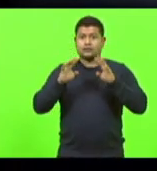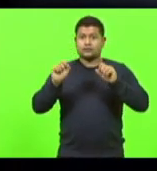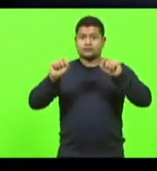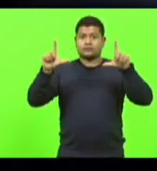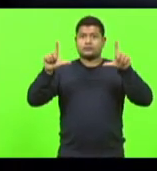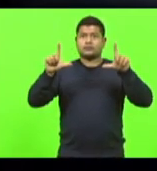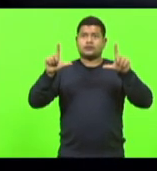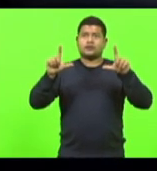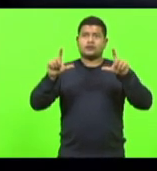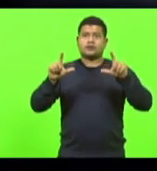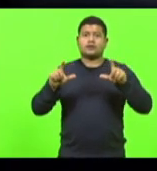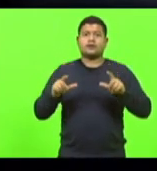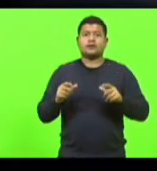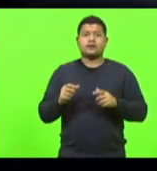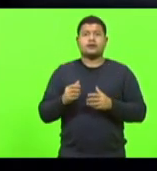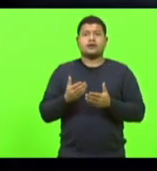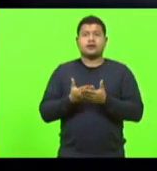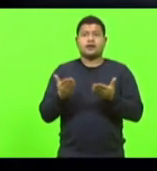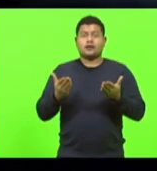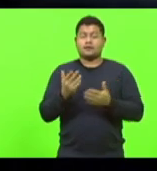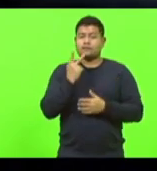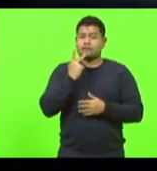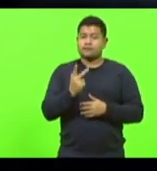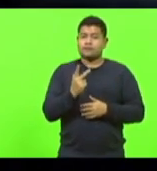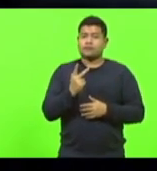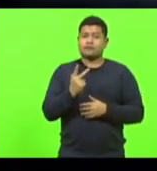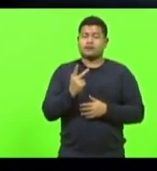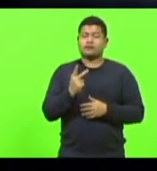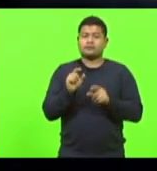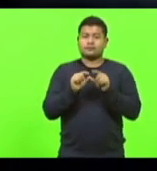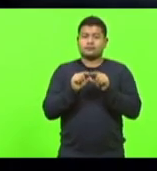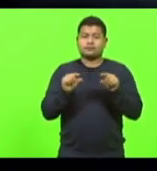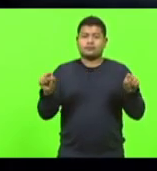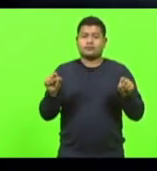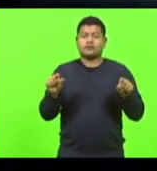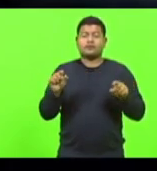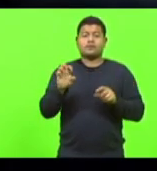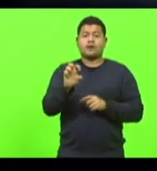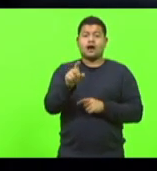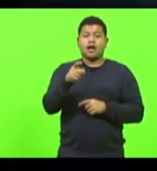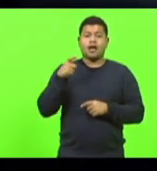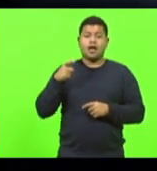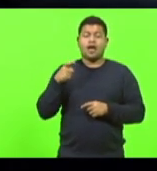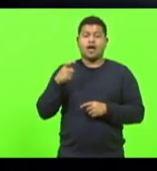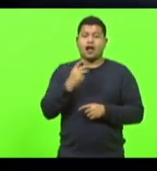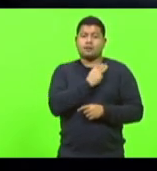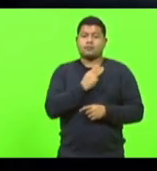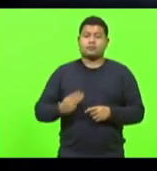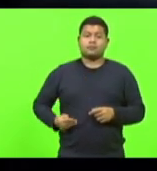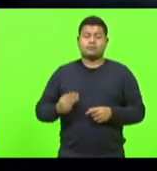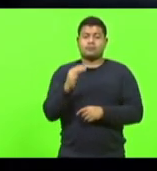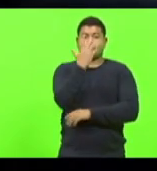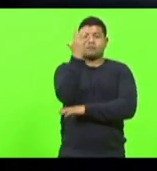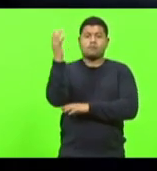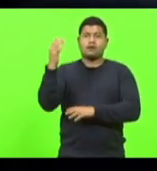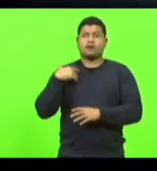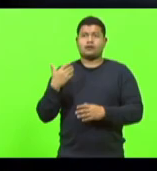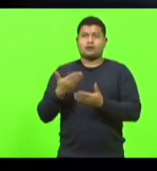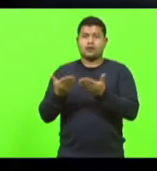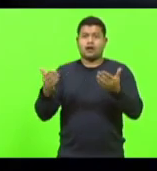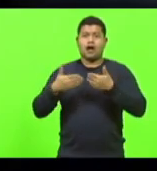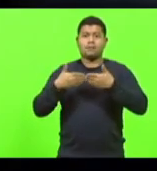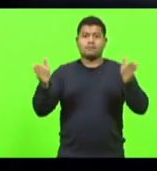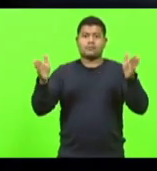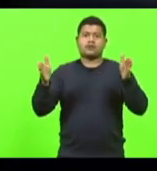privada e sinto uma frase lamentável do ex-ministro lá do meio ambiente quando ele falou em abrir a